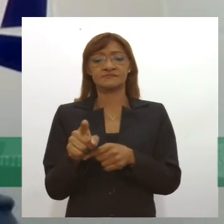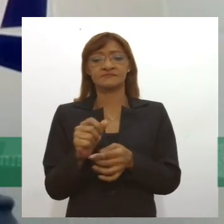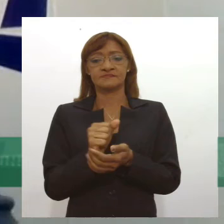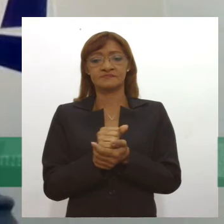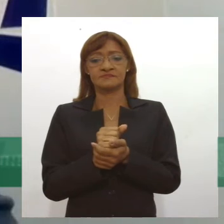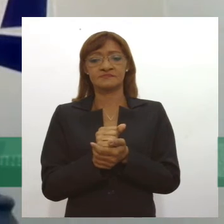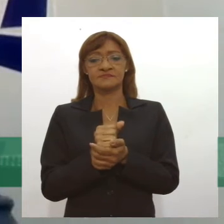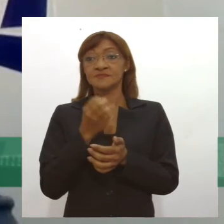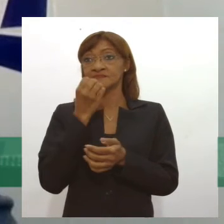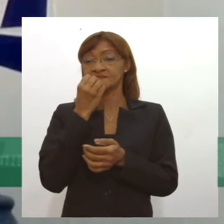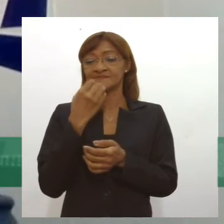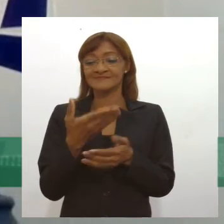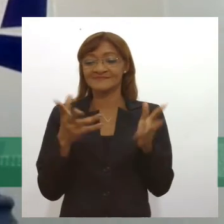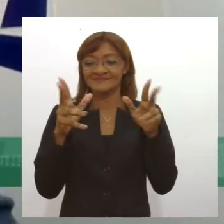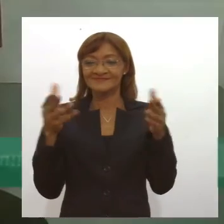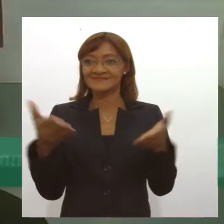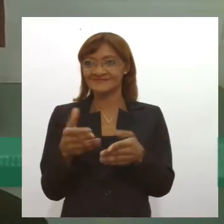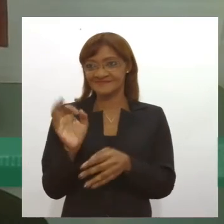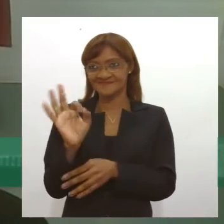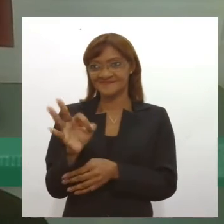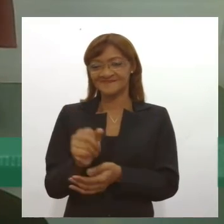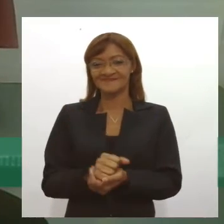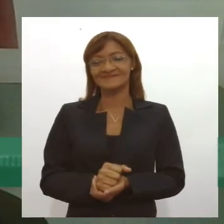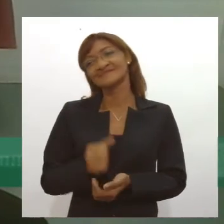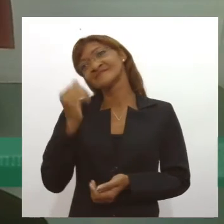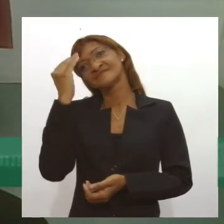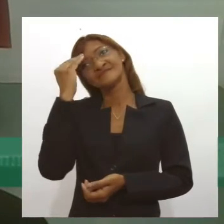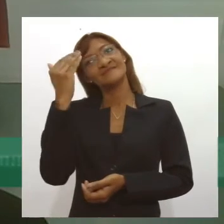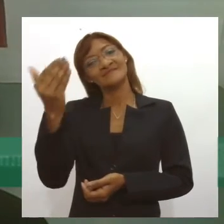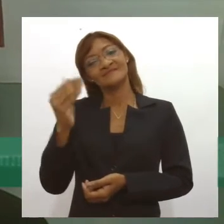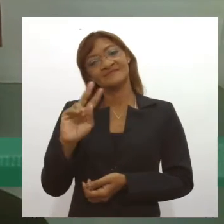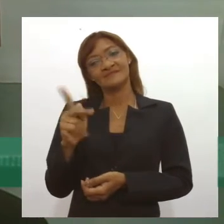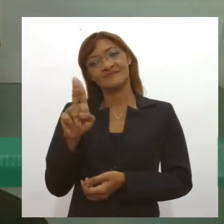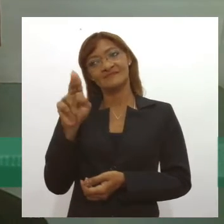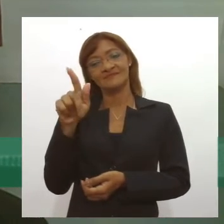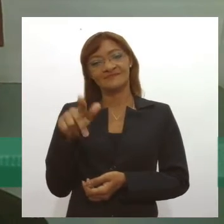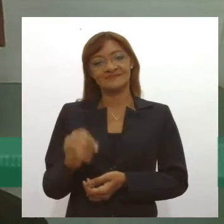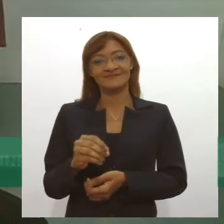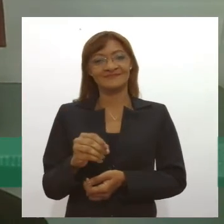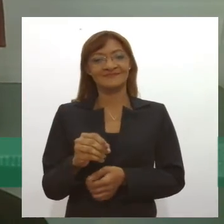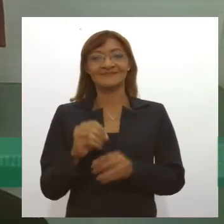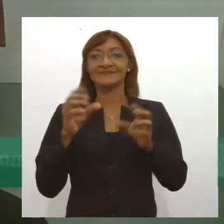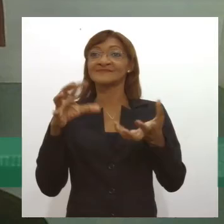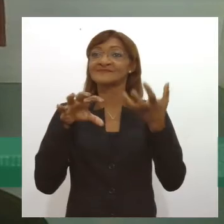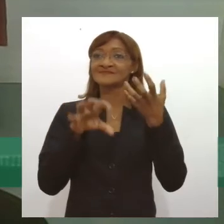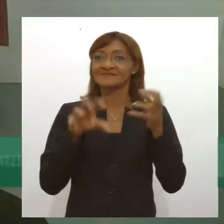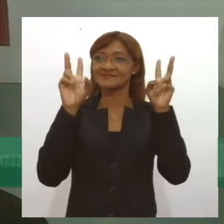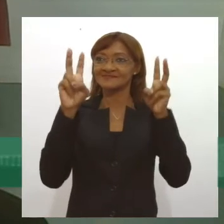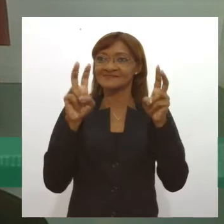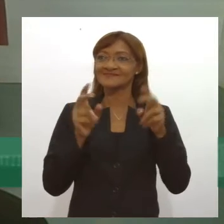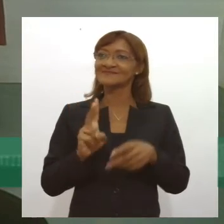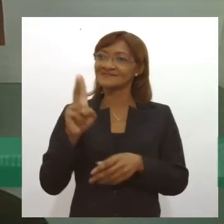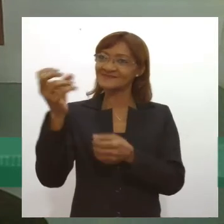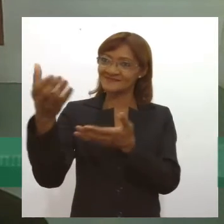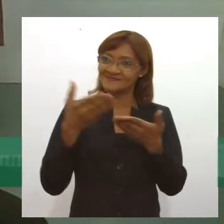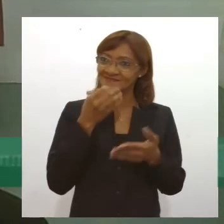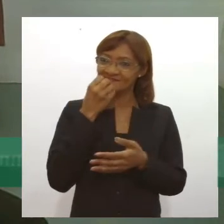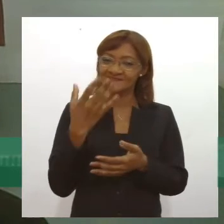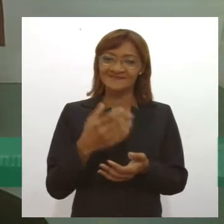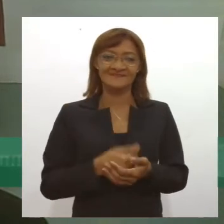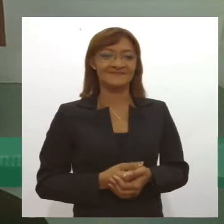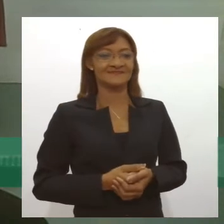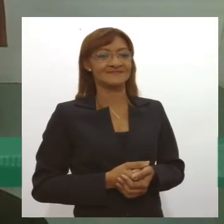muitas iniciativas como essas, tá? Obrigada, Hugo, pela sua participação aqui no Congresso em Pauta e seja sempre bem-vindo.